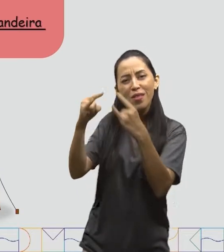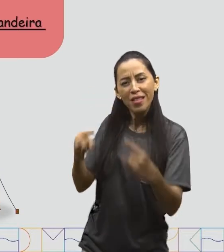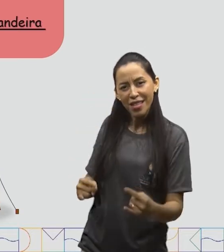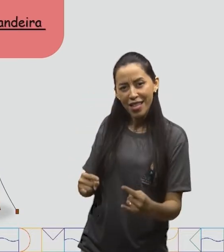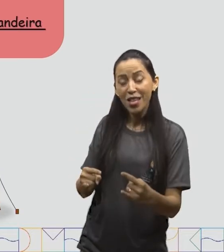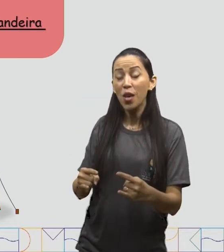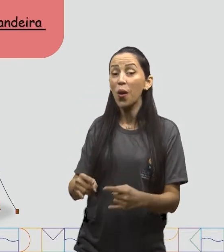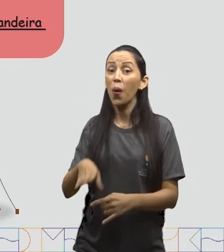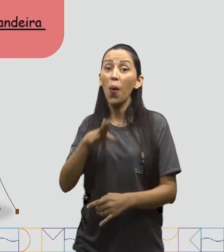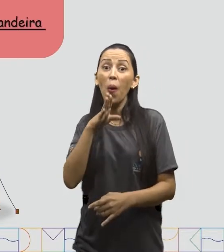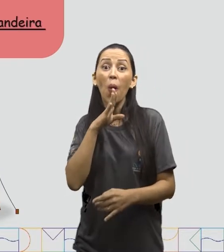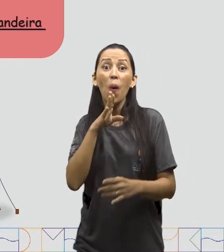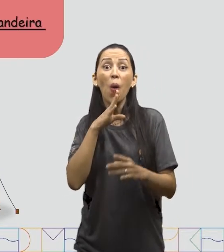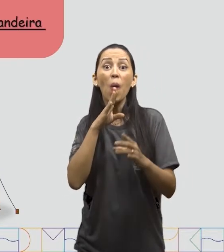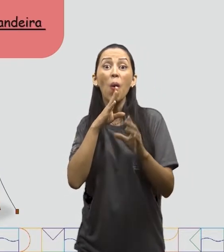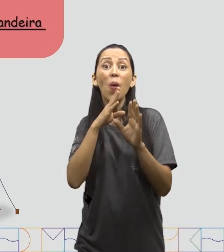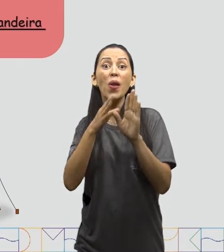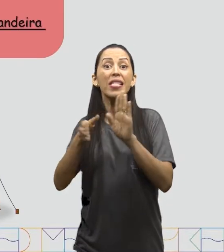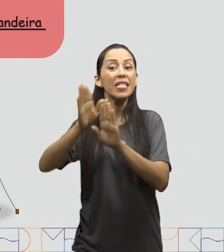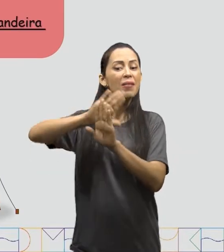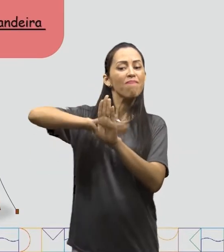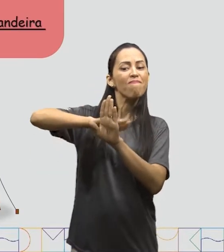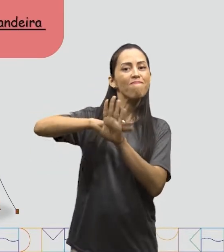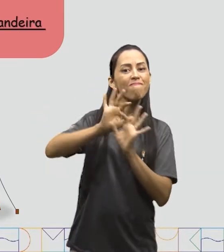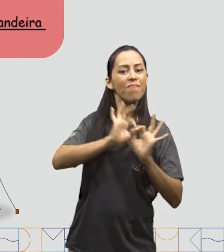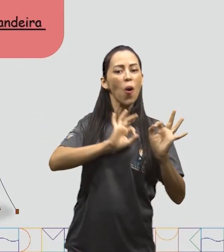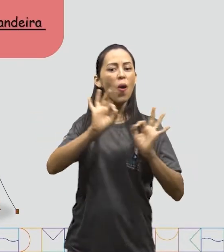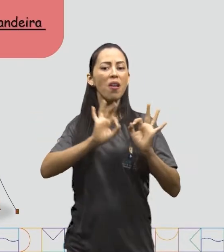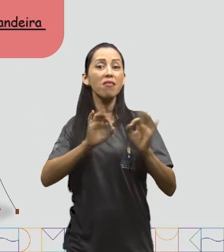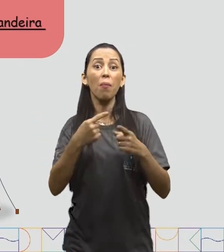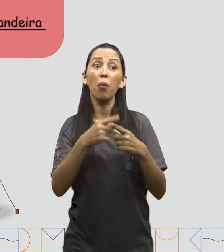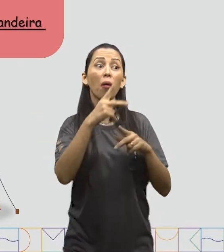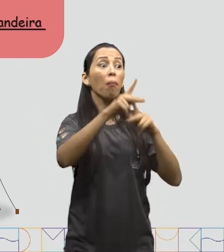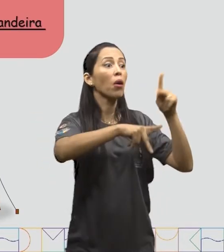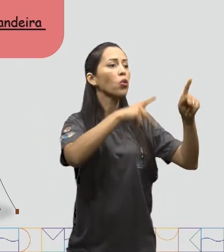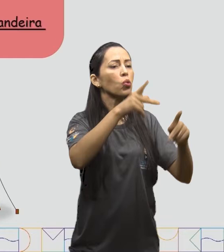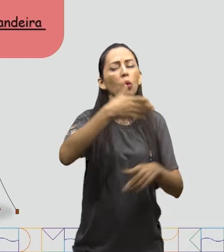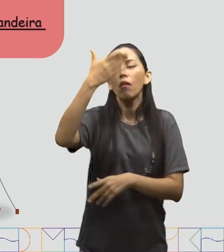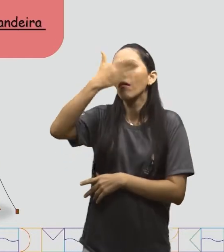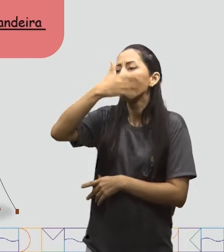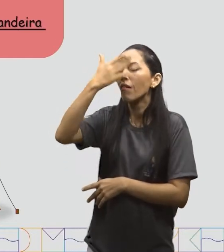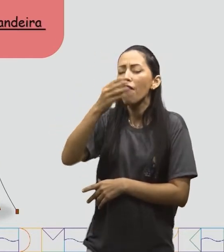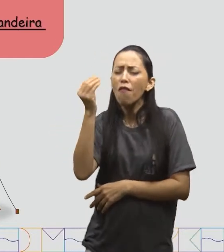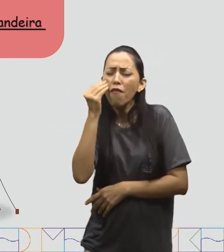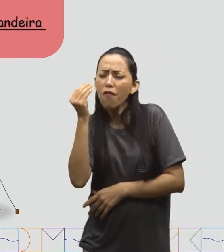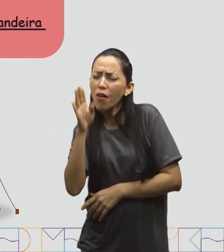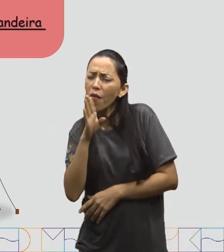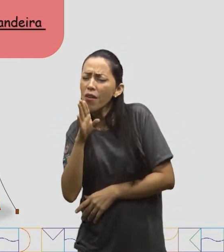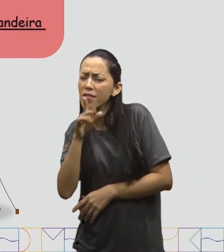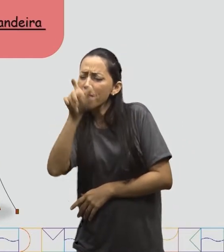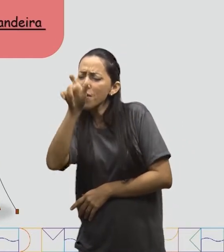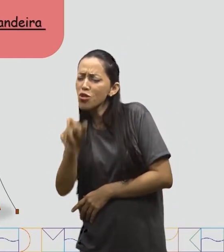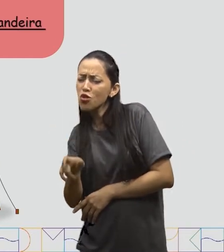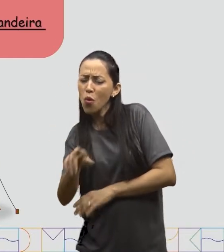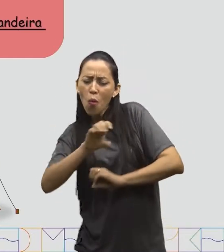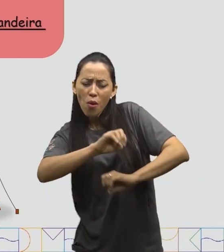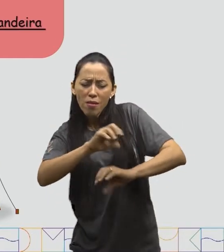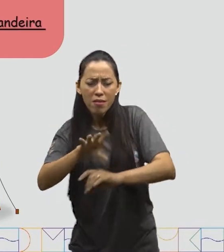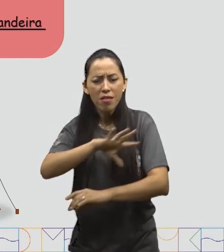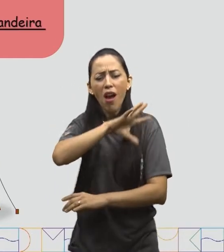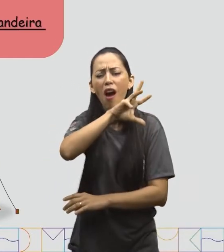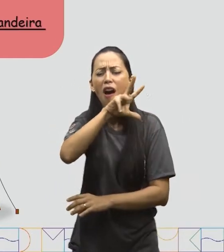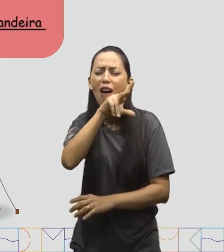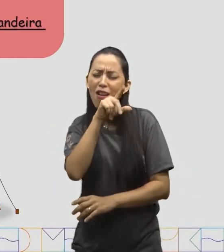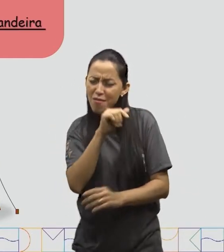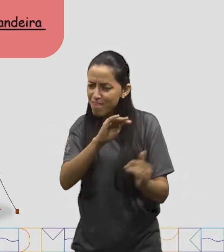circo, conhecer os bastidores, que a plateia nunca vê, ver de perto os domadores, dar comida